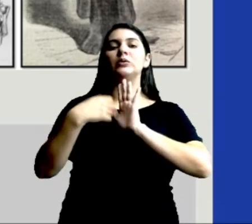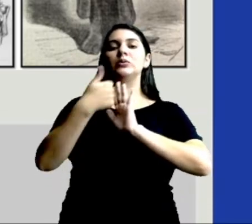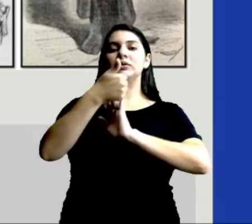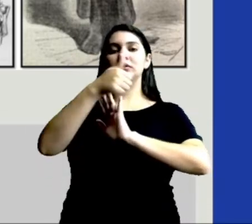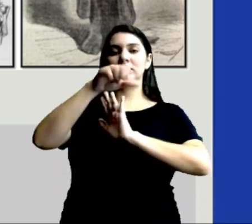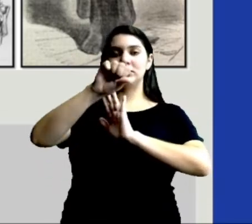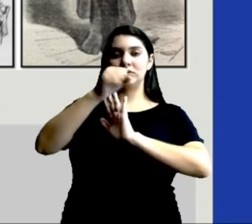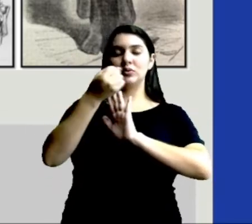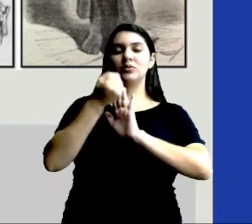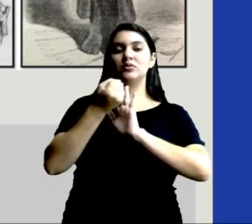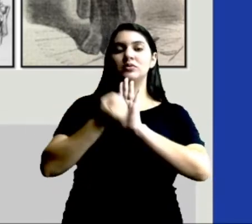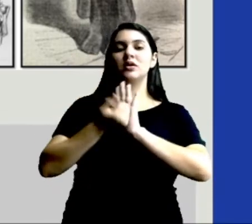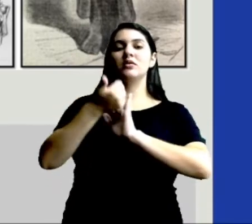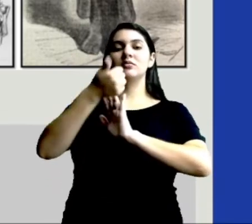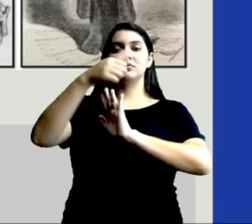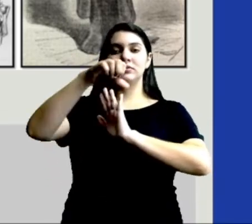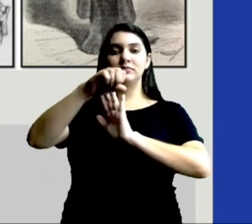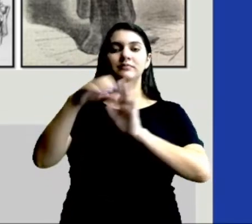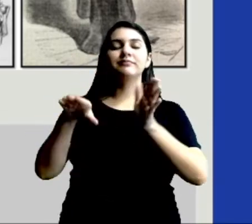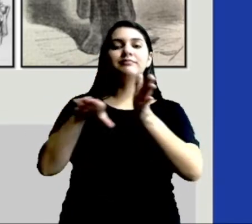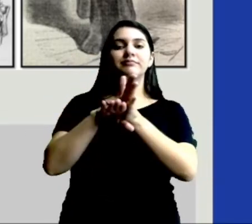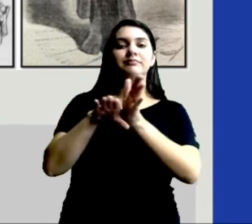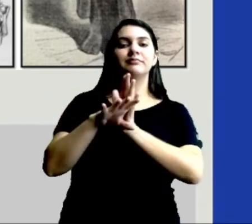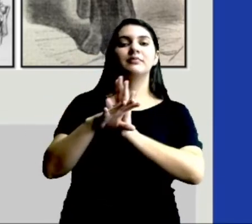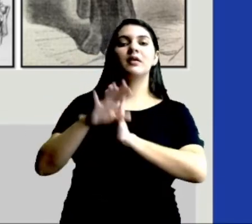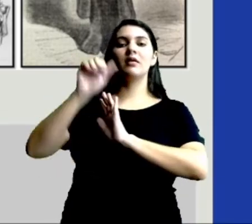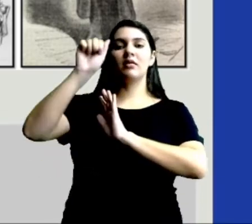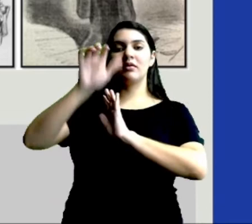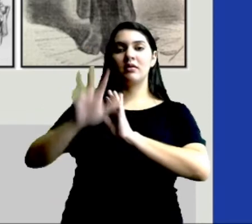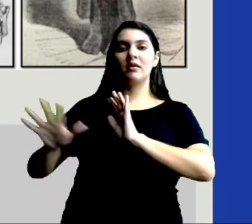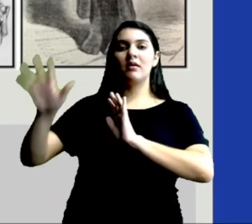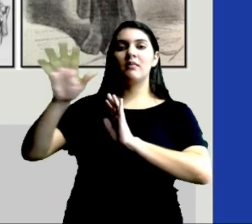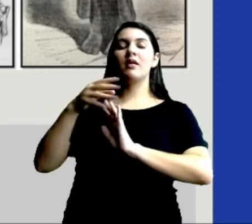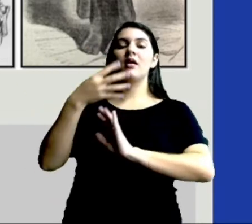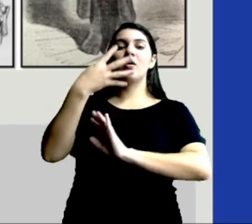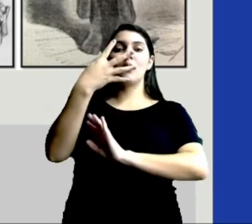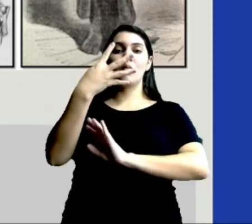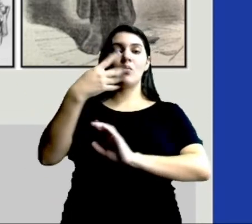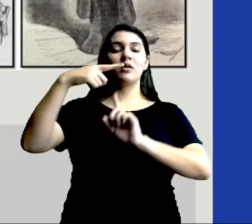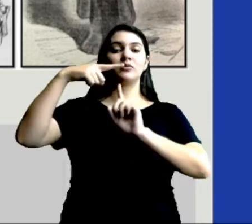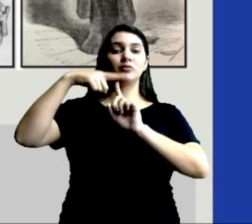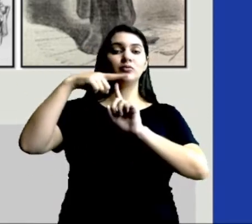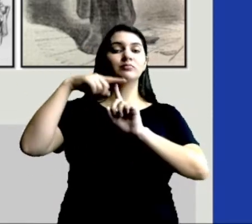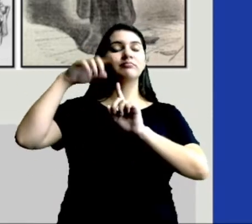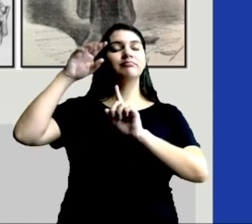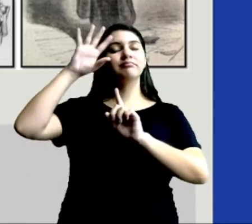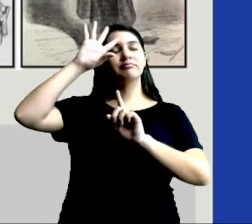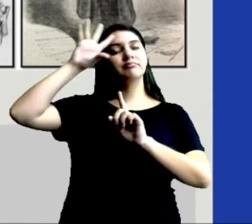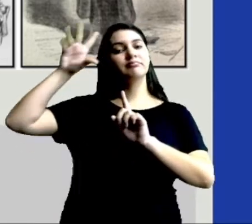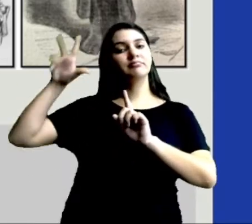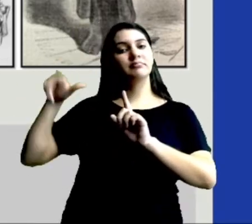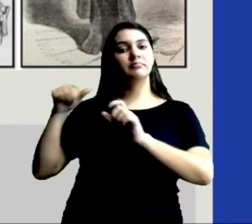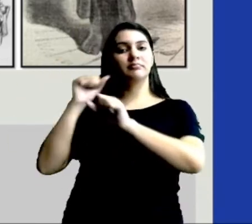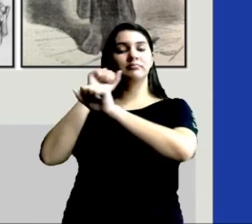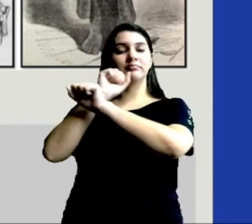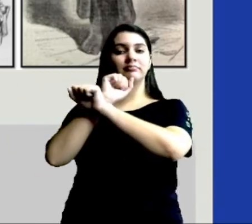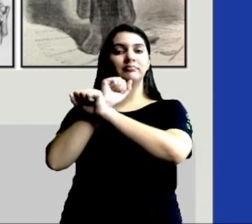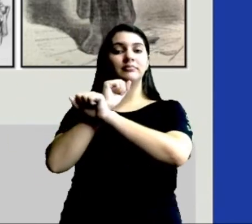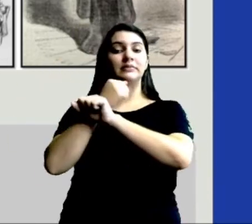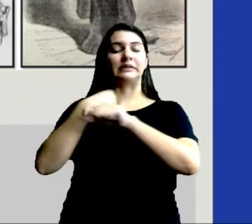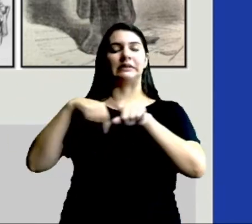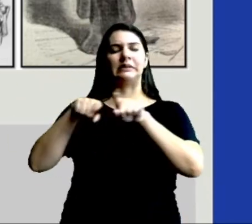XIX, chegaram à América 4/5 dos africanos escravizados. No sul dos